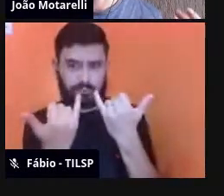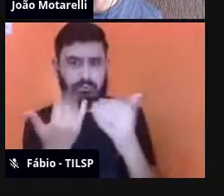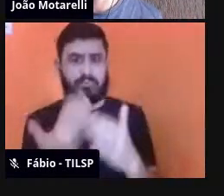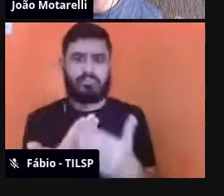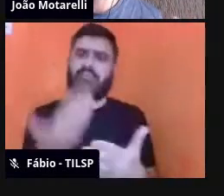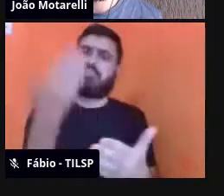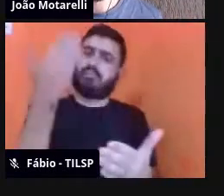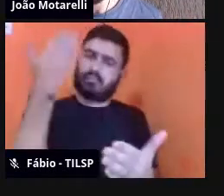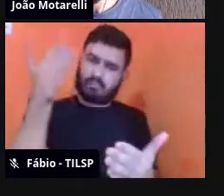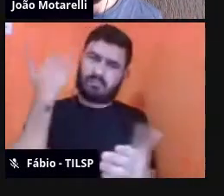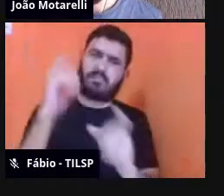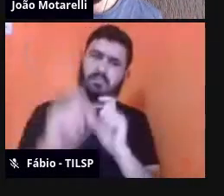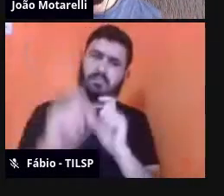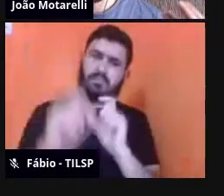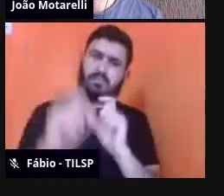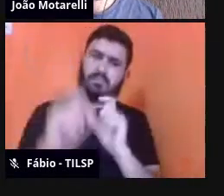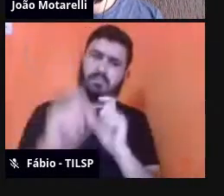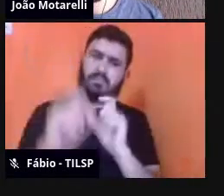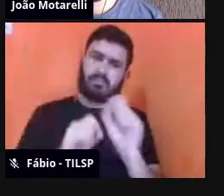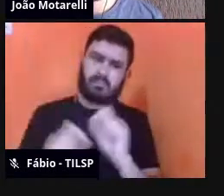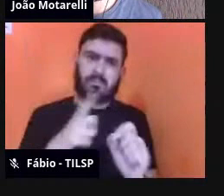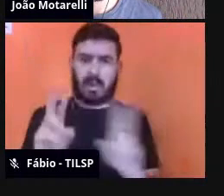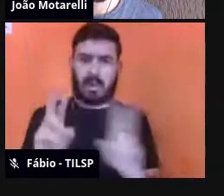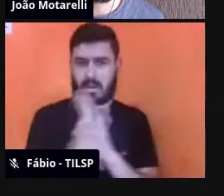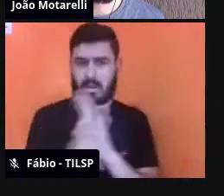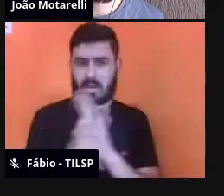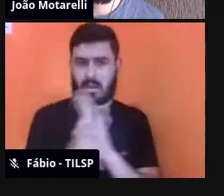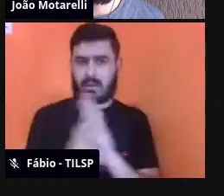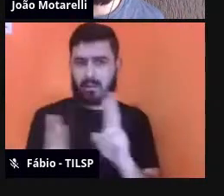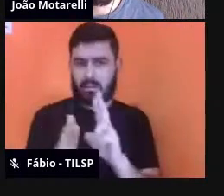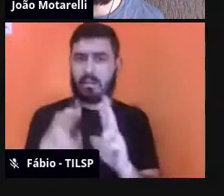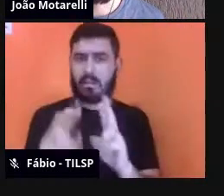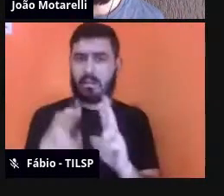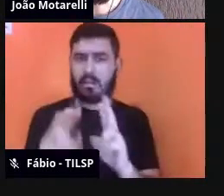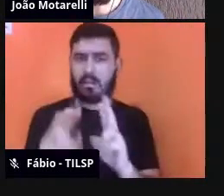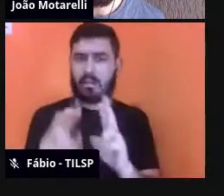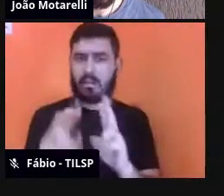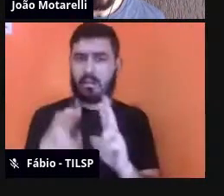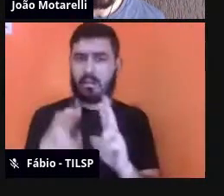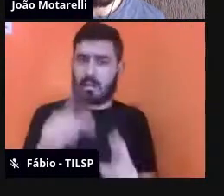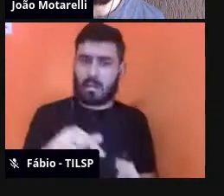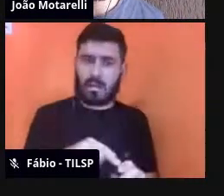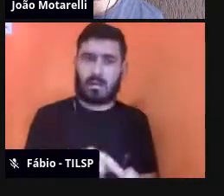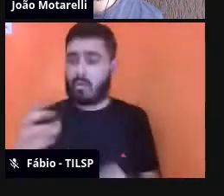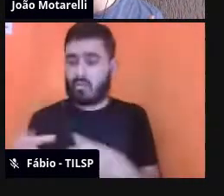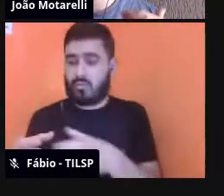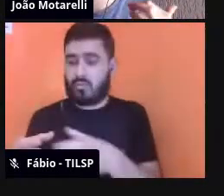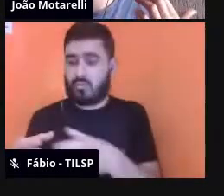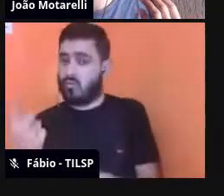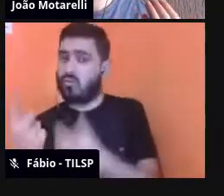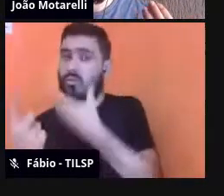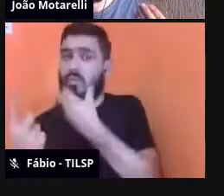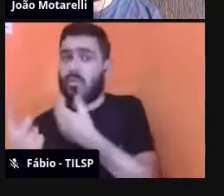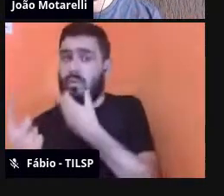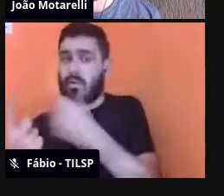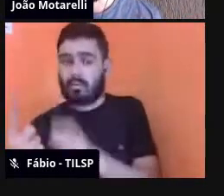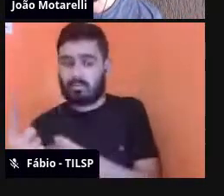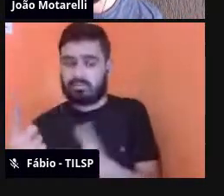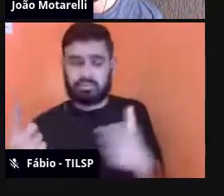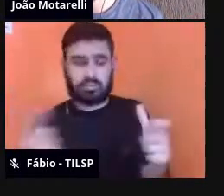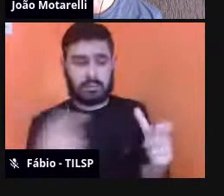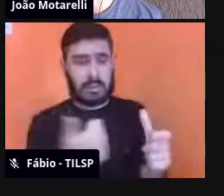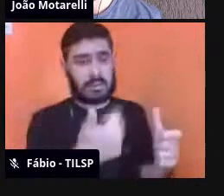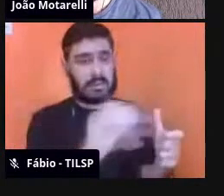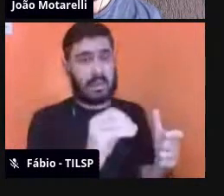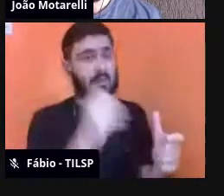de, para cada homem, 10 mulheres desenvolviam um transtorno alimentar. Hoje, essa relação parece estar mais próxima.